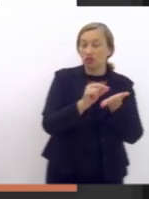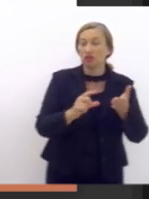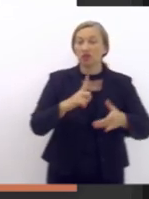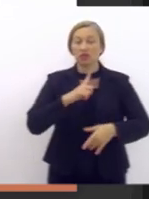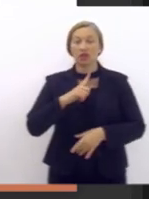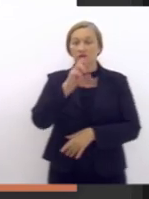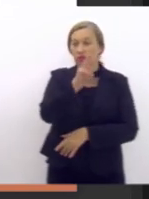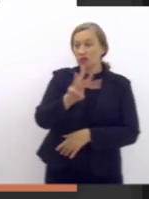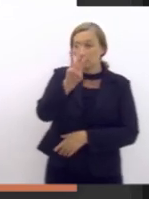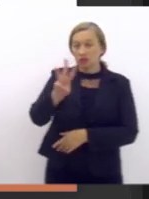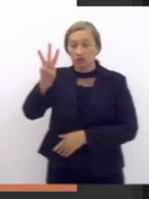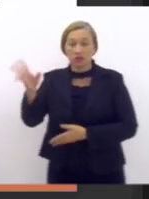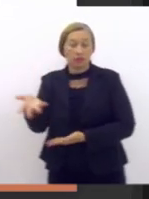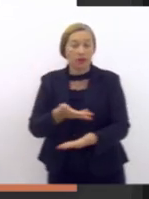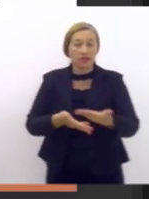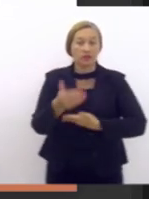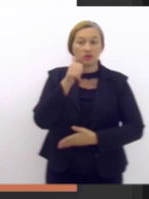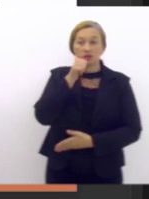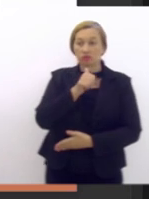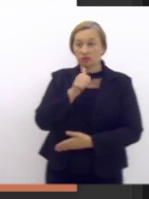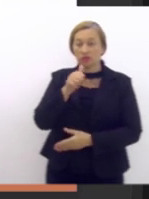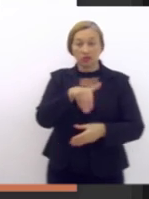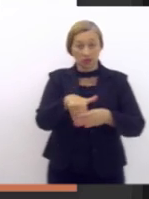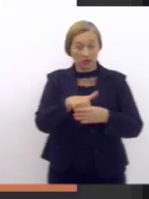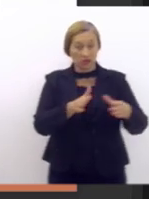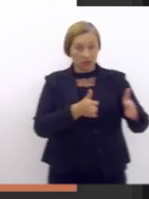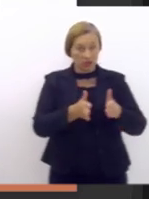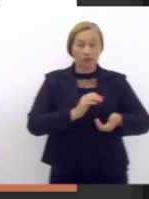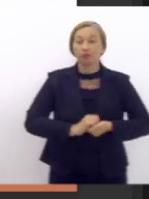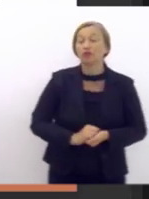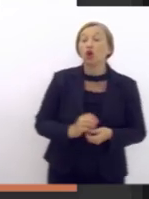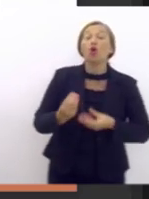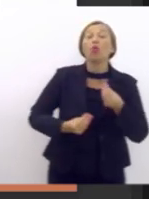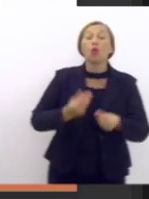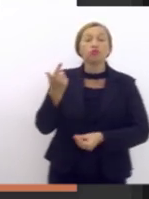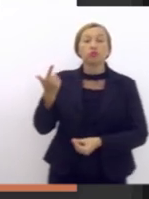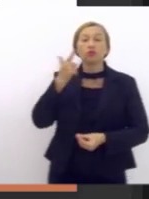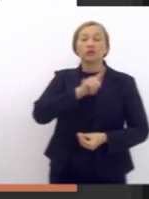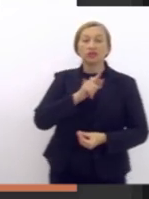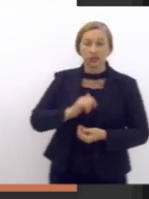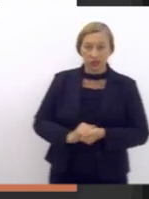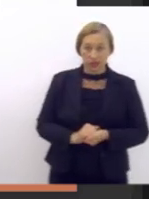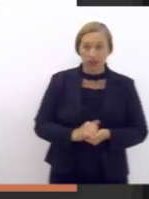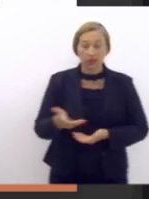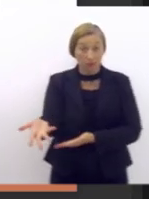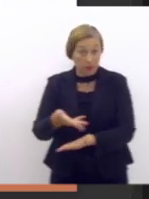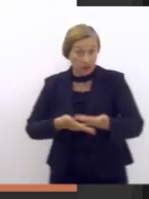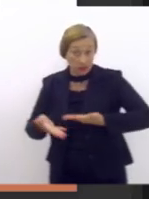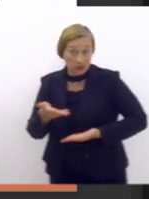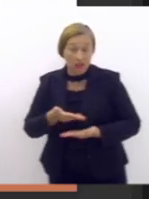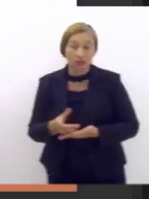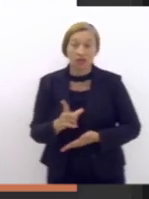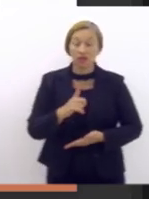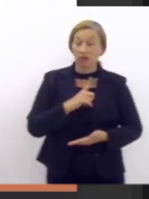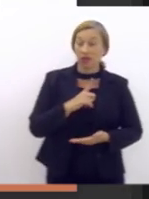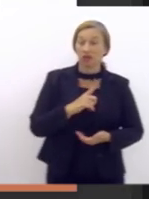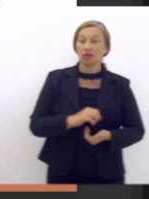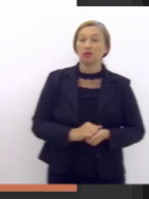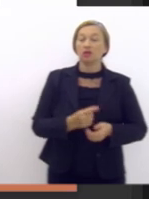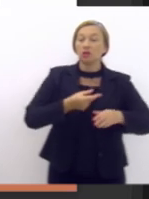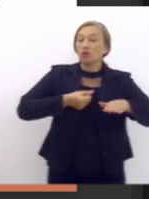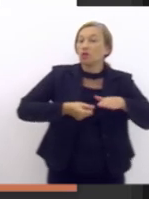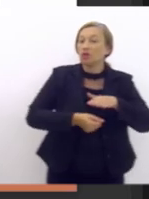site sobre a participação feminina nessas eleições. Como que a gente consegue articular essas parcerias? A gente tenta por meio do